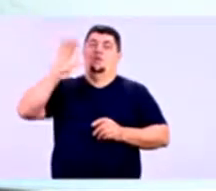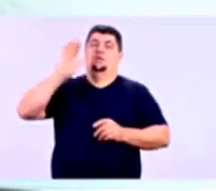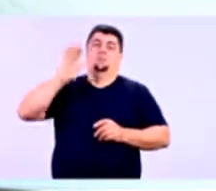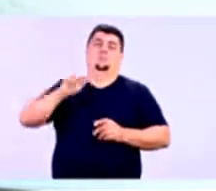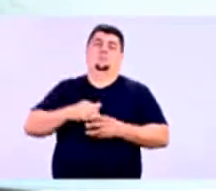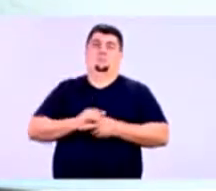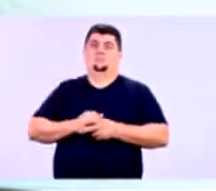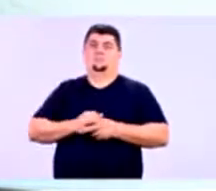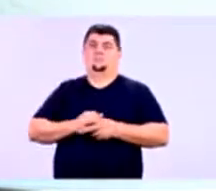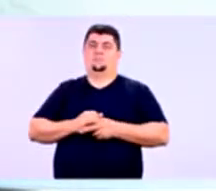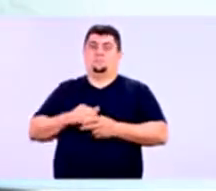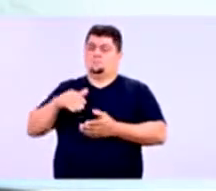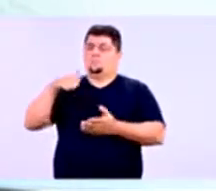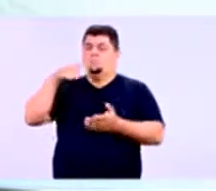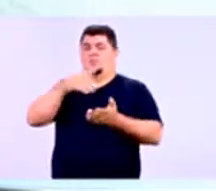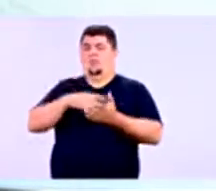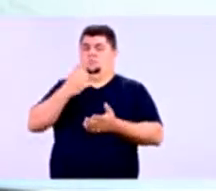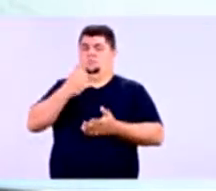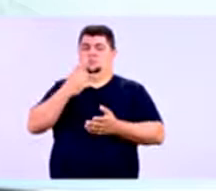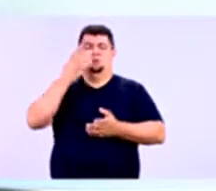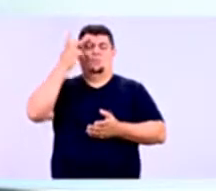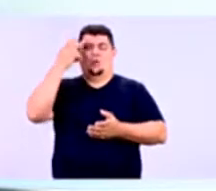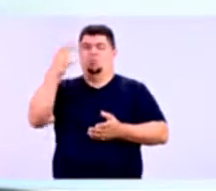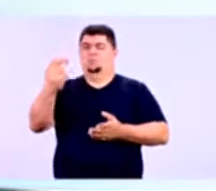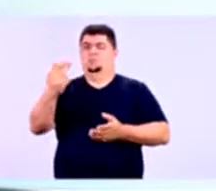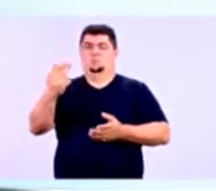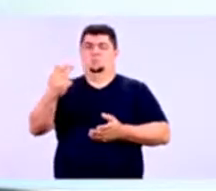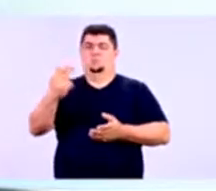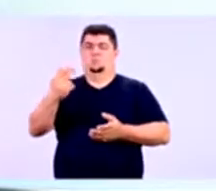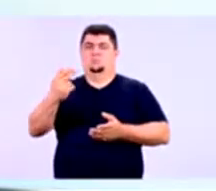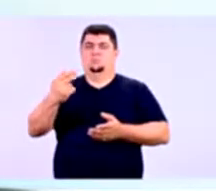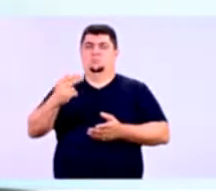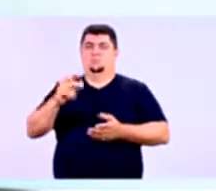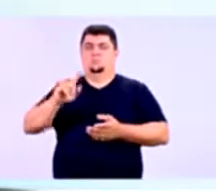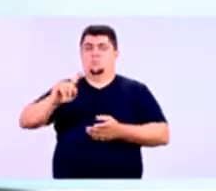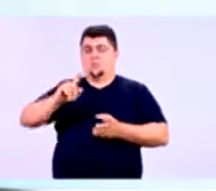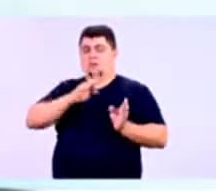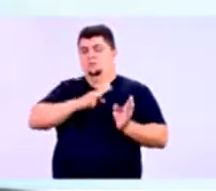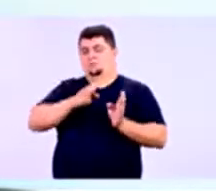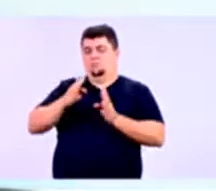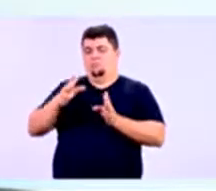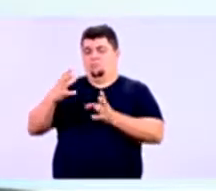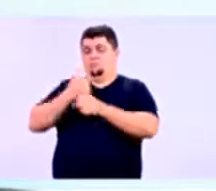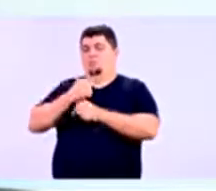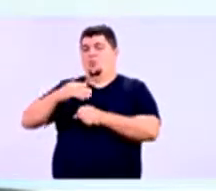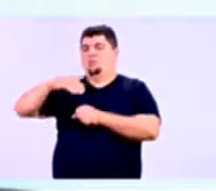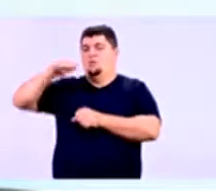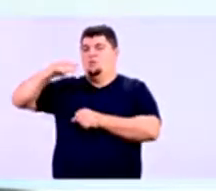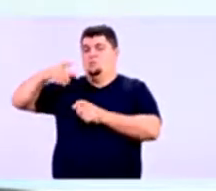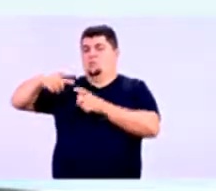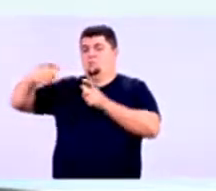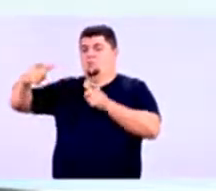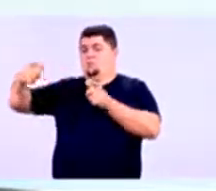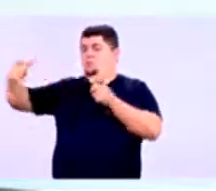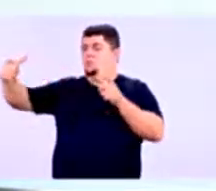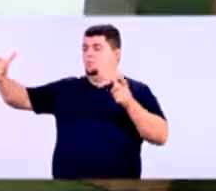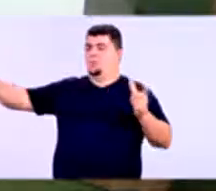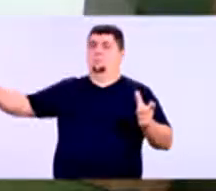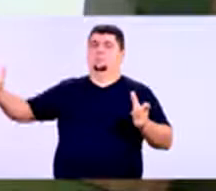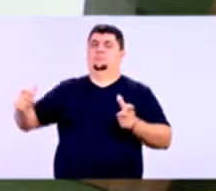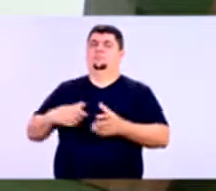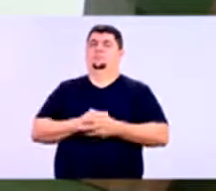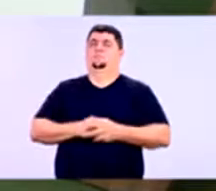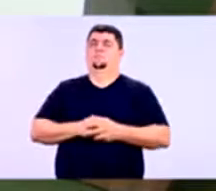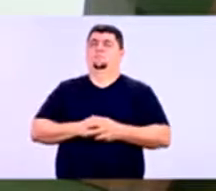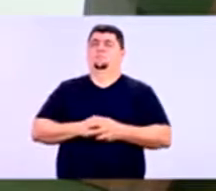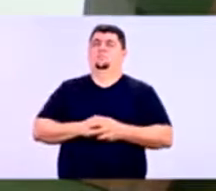maior. Até o primeiro período, os juros compostos é o menor e exatamente em cima do primeiro, os juros simples é igual aos juros